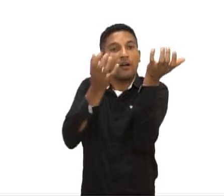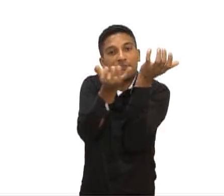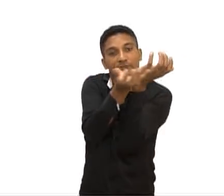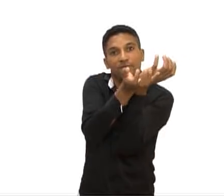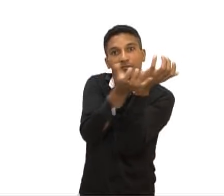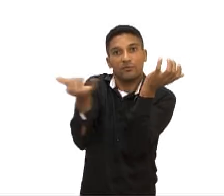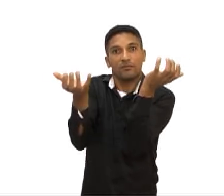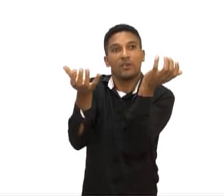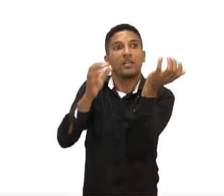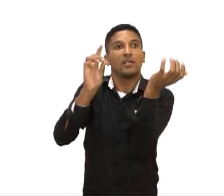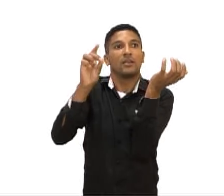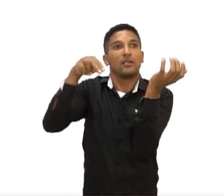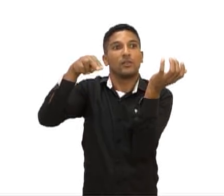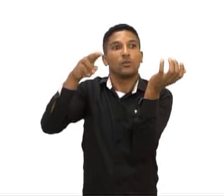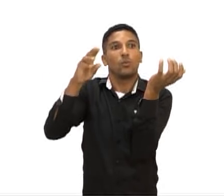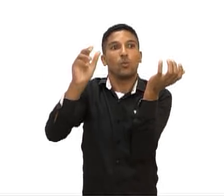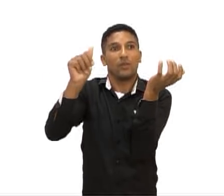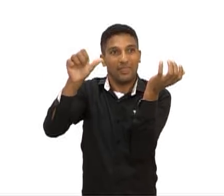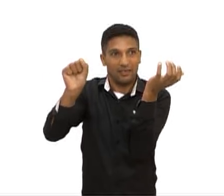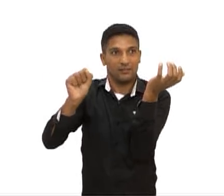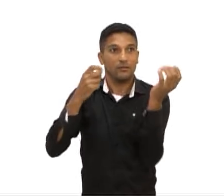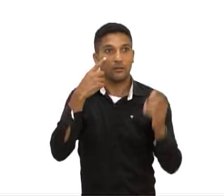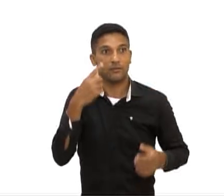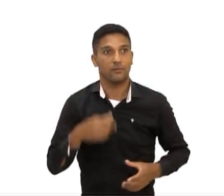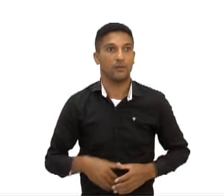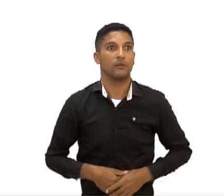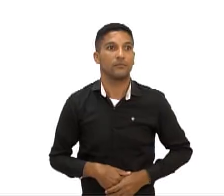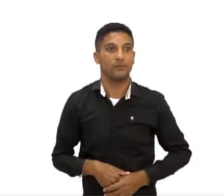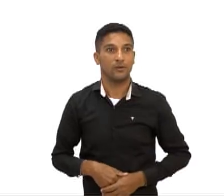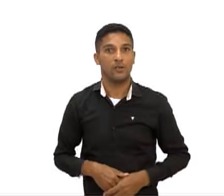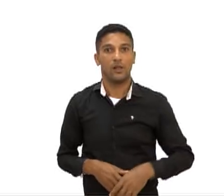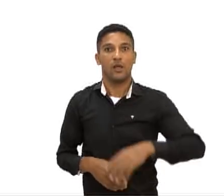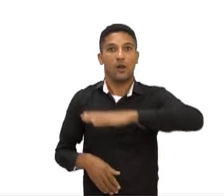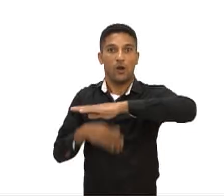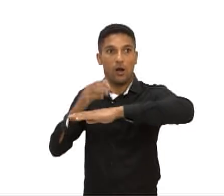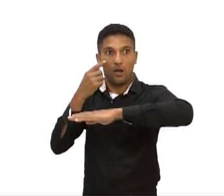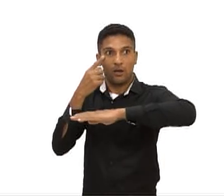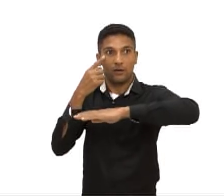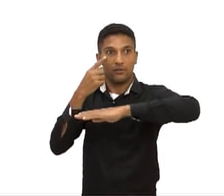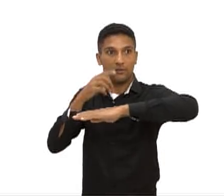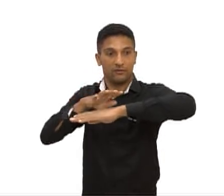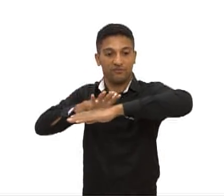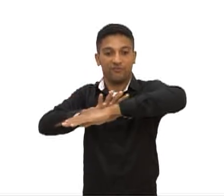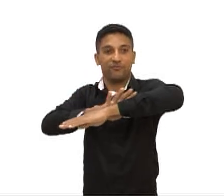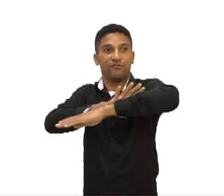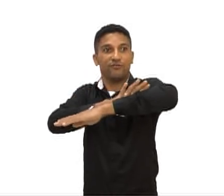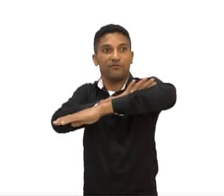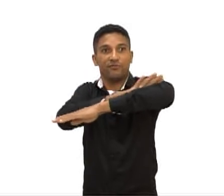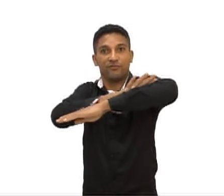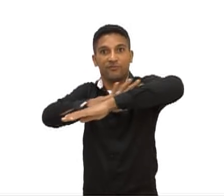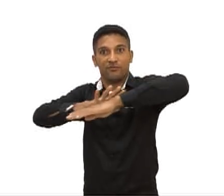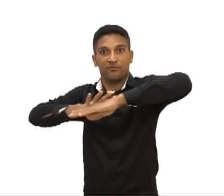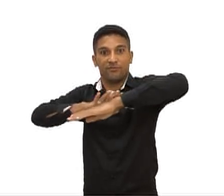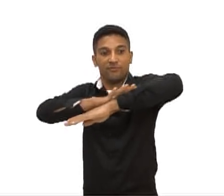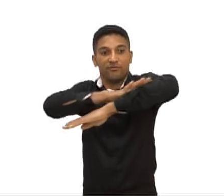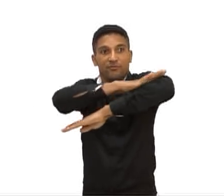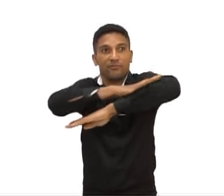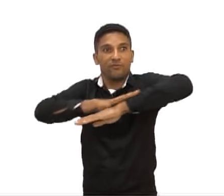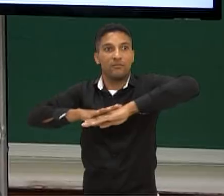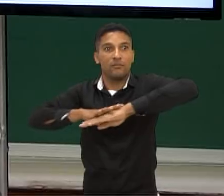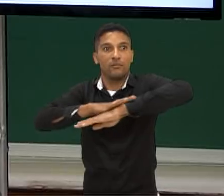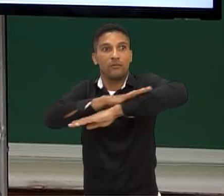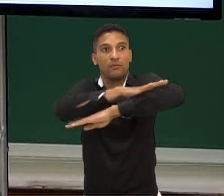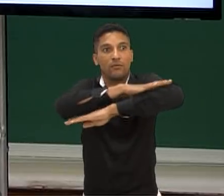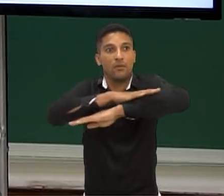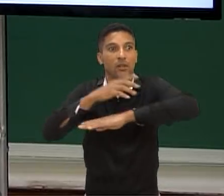assim como a que nós vimos anteriormente, e possui raízes profundas e que se estendem horizontalmente, ou